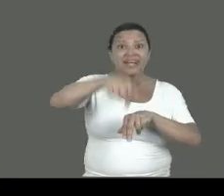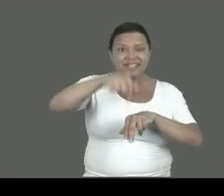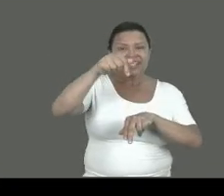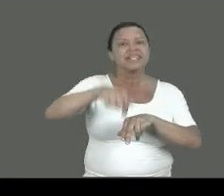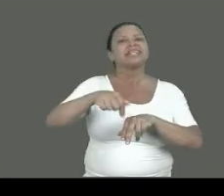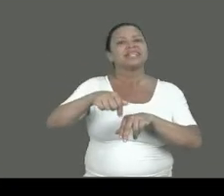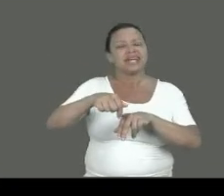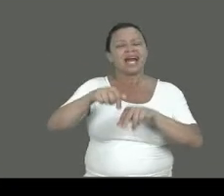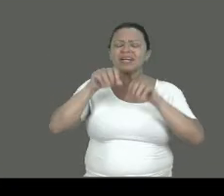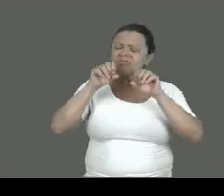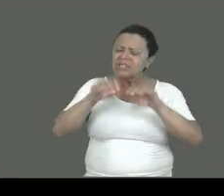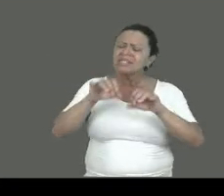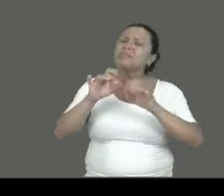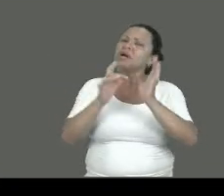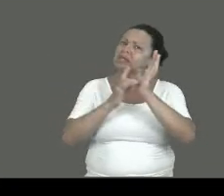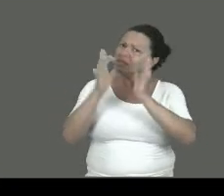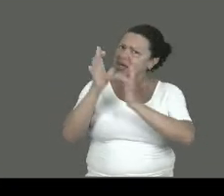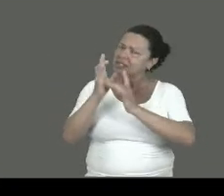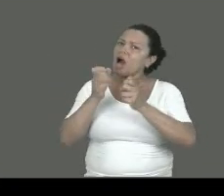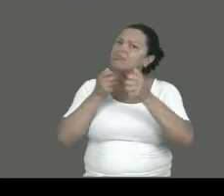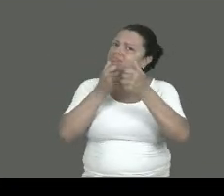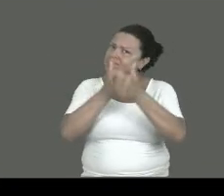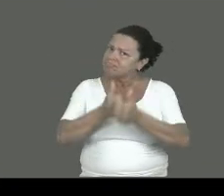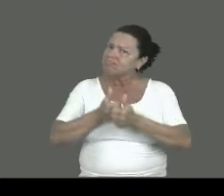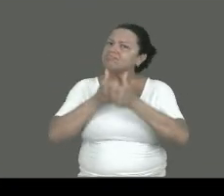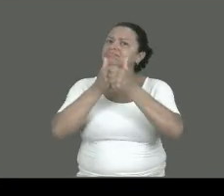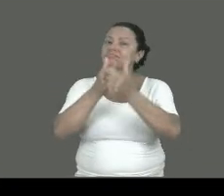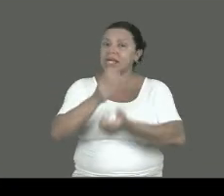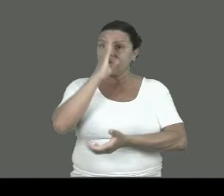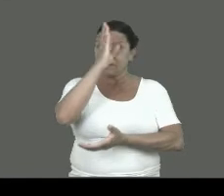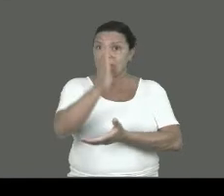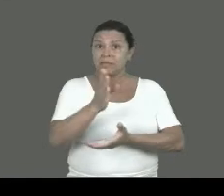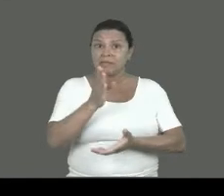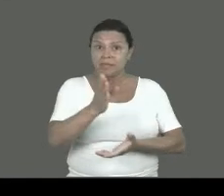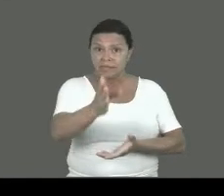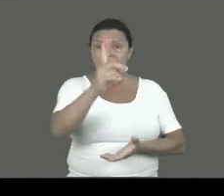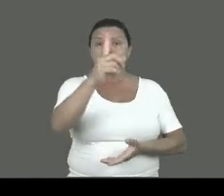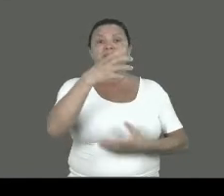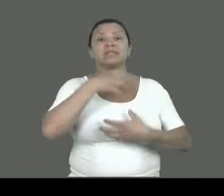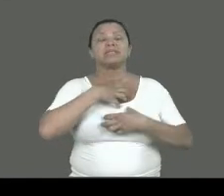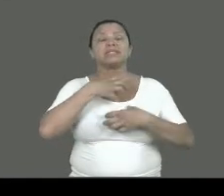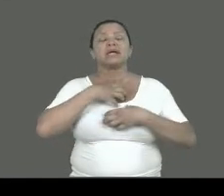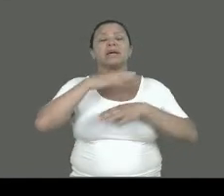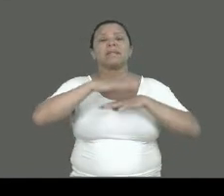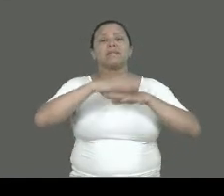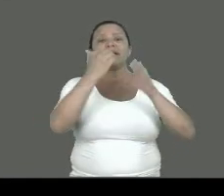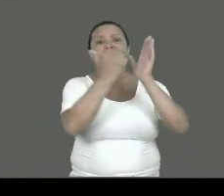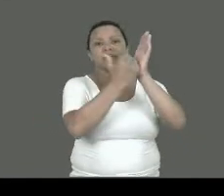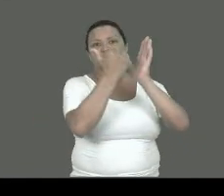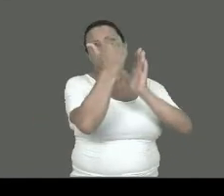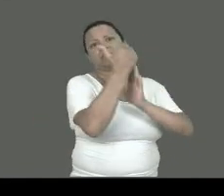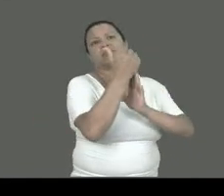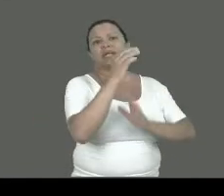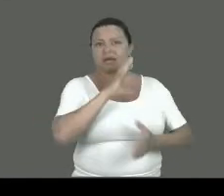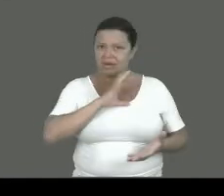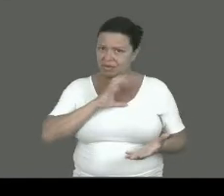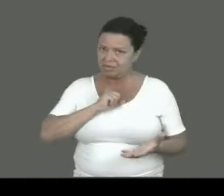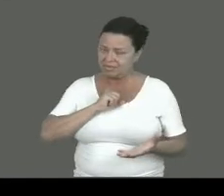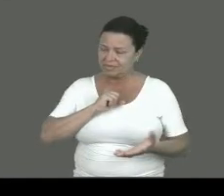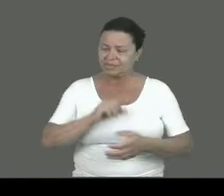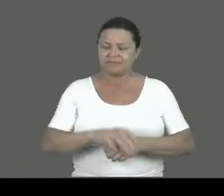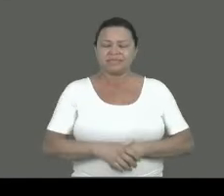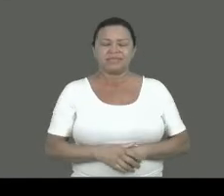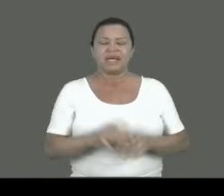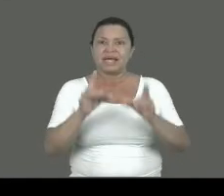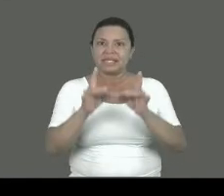os ensinamentos do nosso Mestre Jesus e principalmente o sentimento mais elevado de todos, que é o amor.